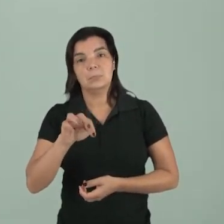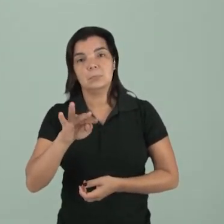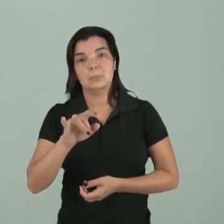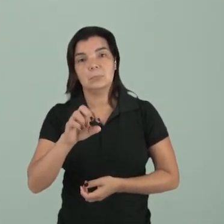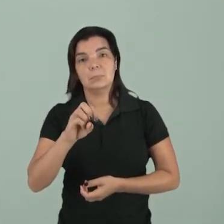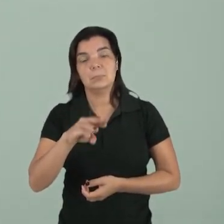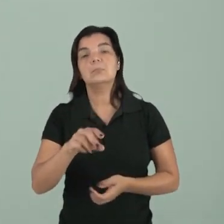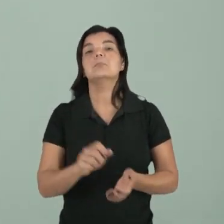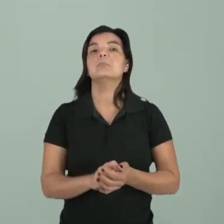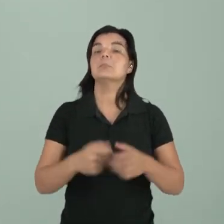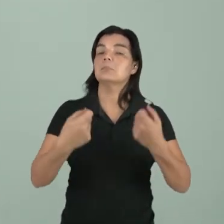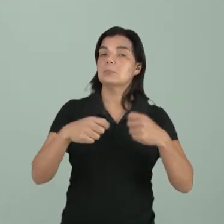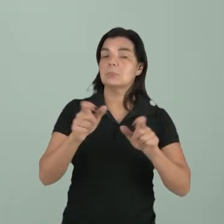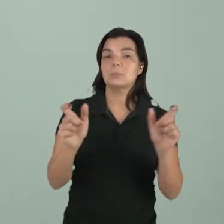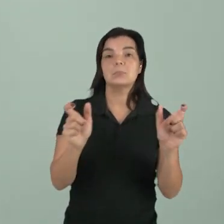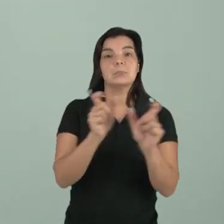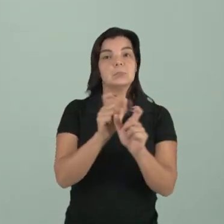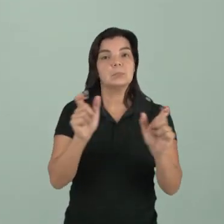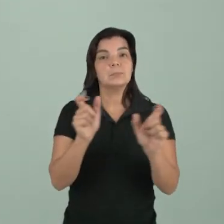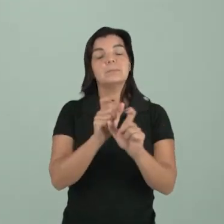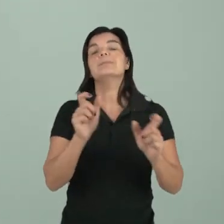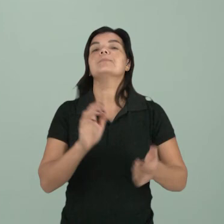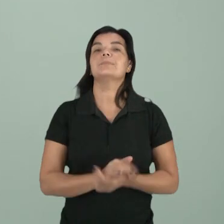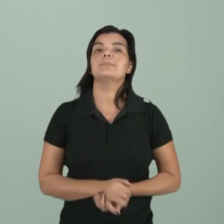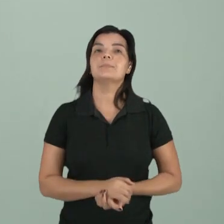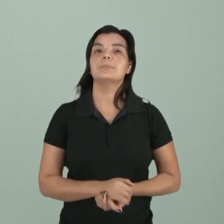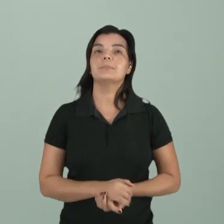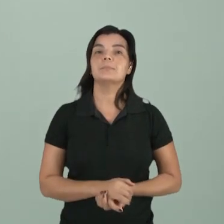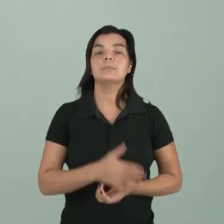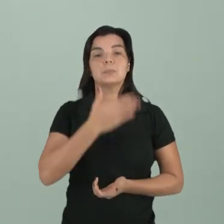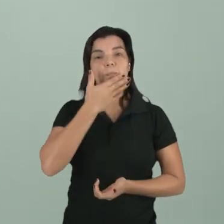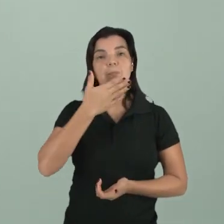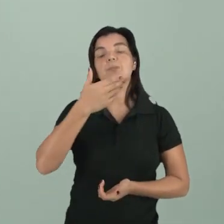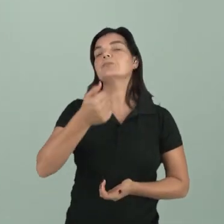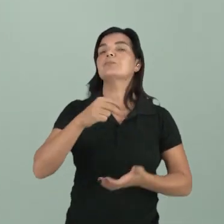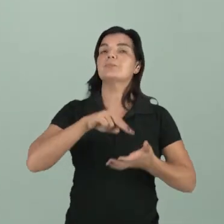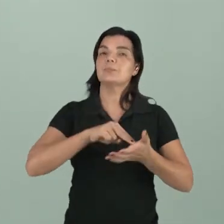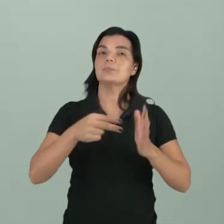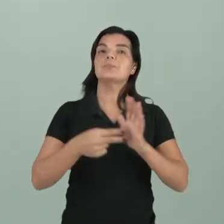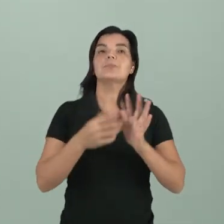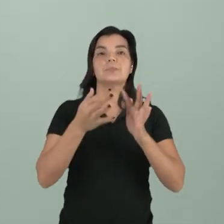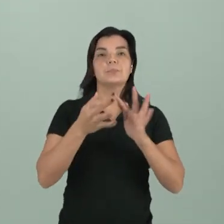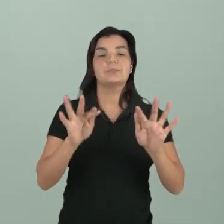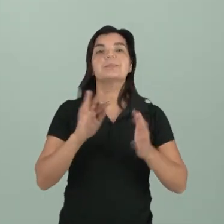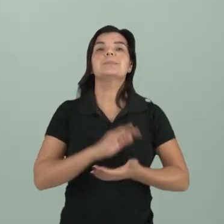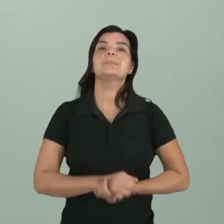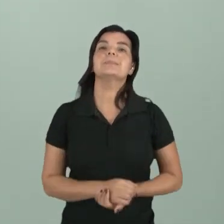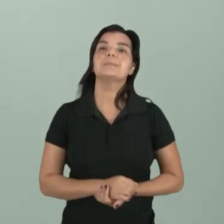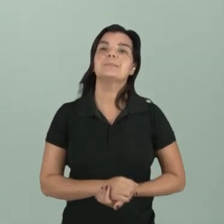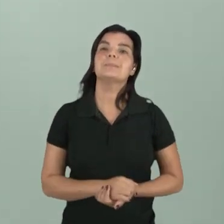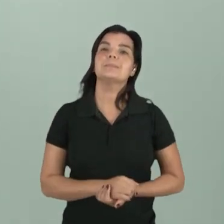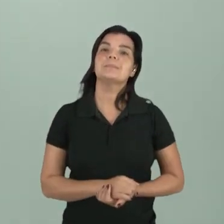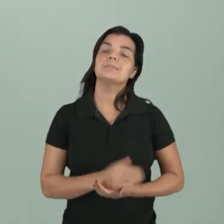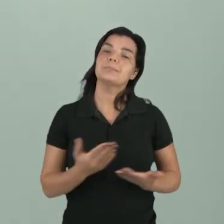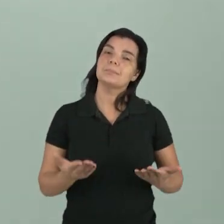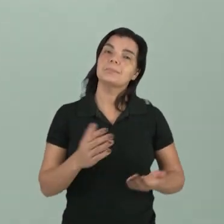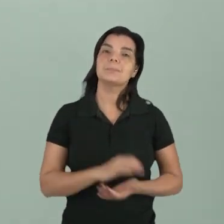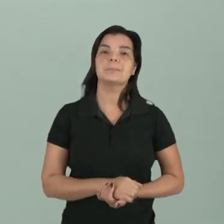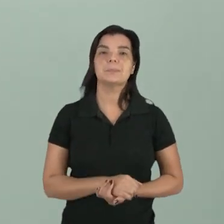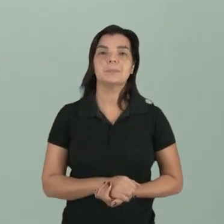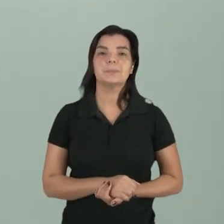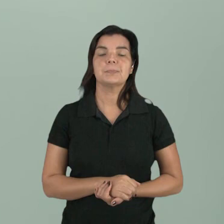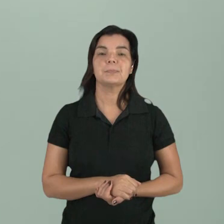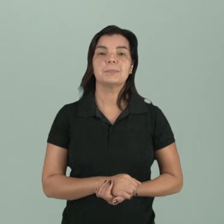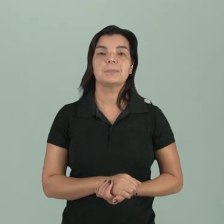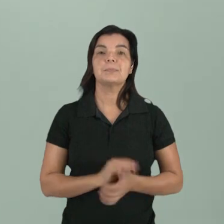Então, era necessário, né, trocar essa palavrinha aí para melhorar o sentido dessa frase. E aí, no mais,